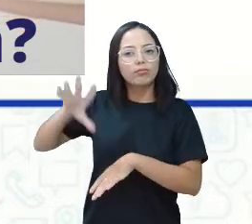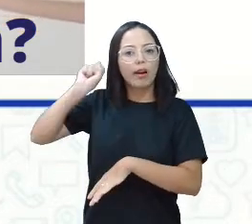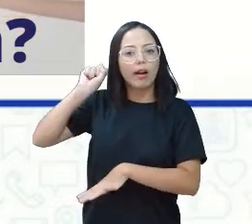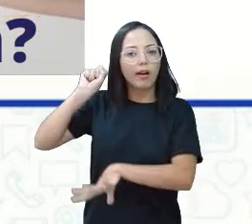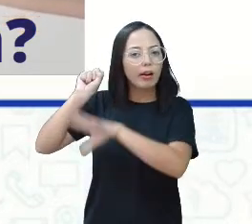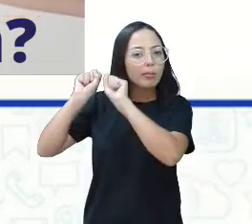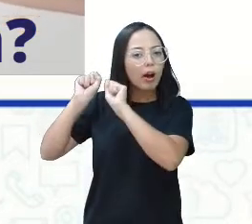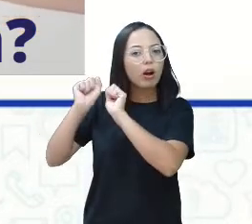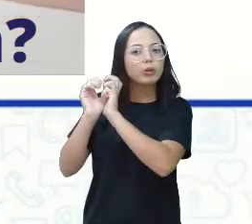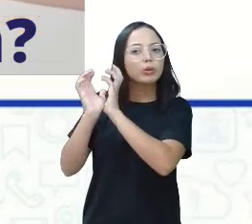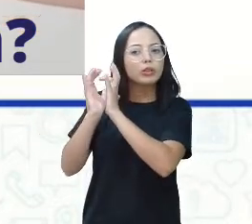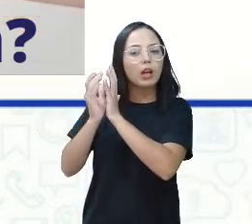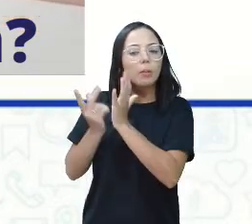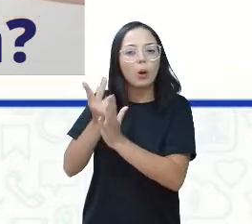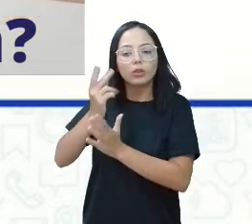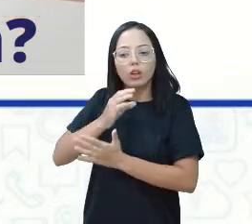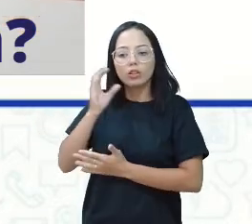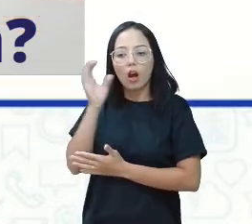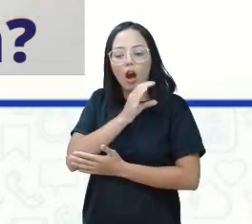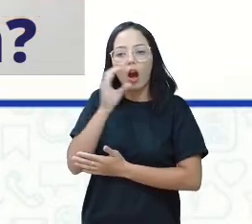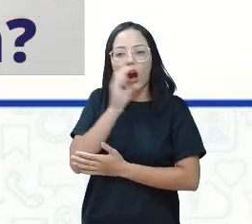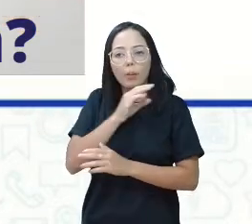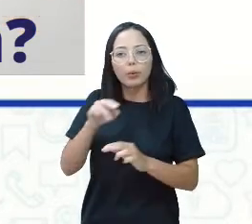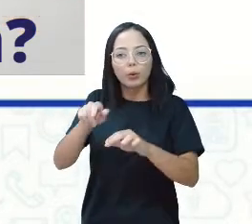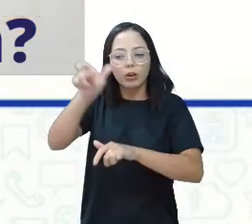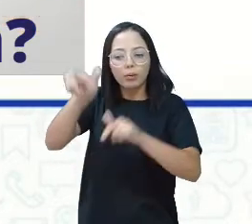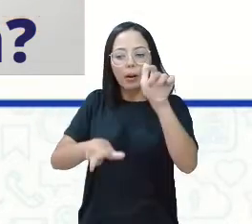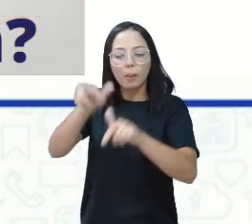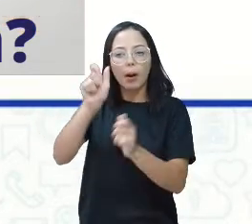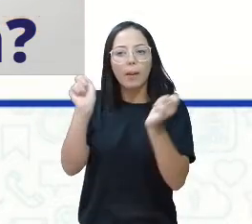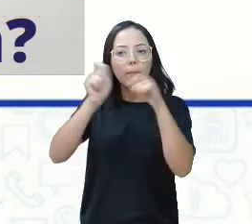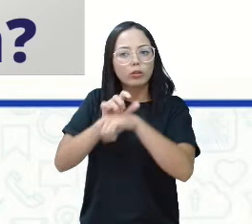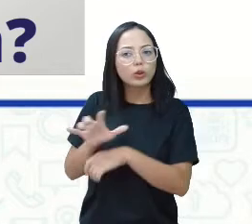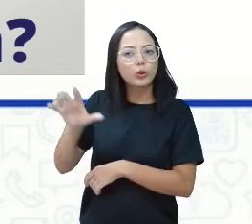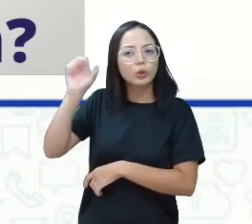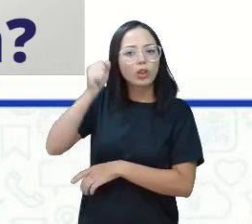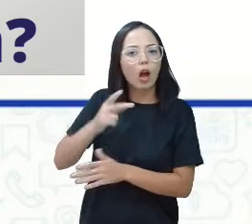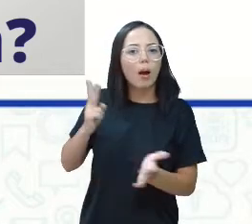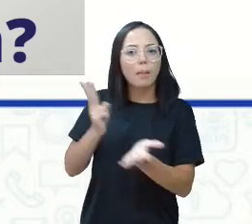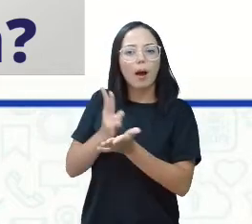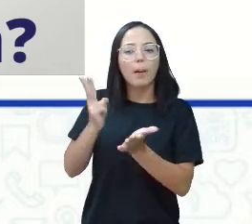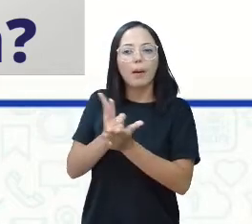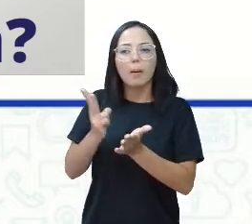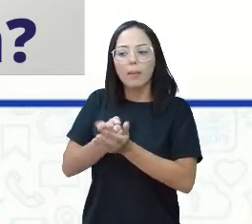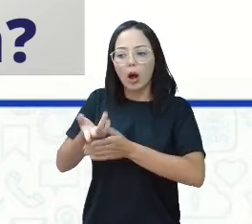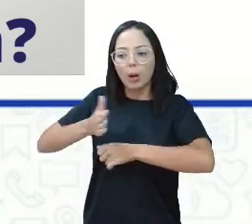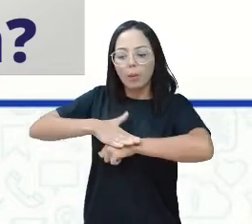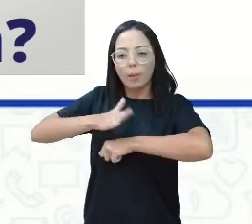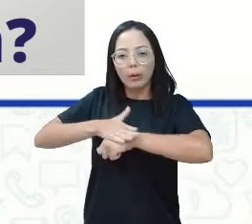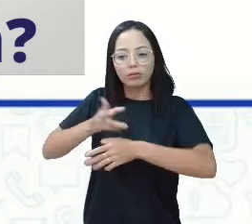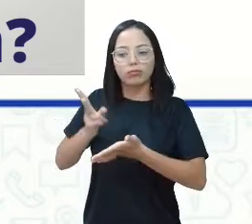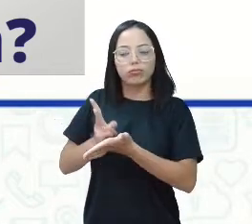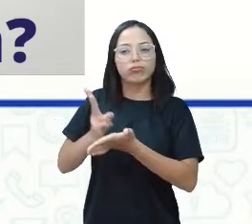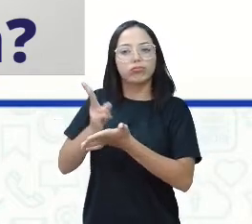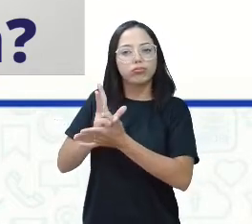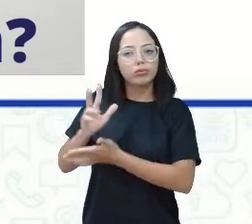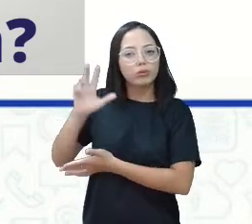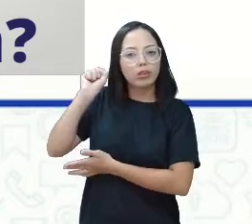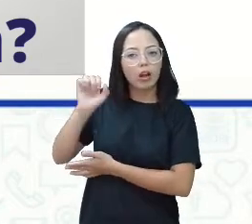cérebro, acontecem tão rapidamente que o indivíduo pode escutar sons contínua e instantaneamente.